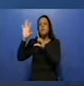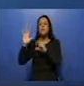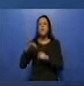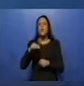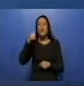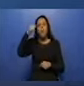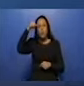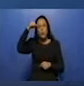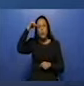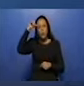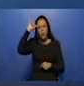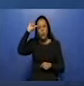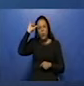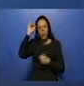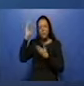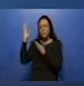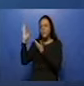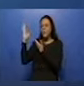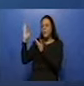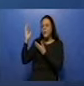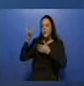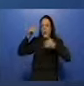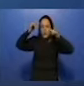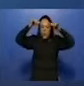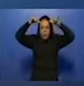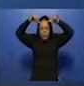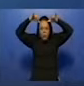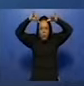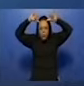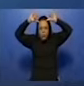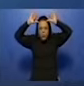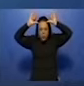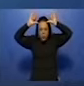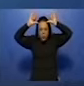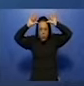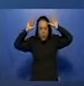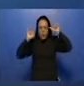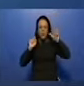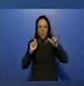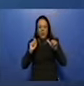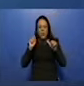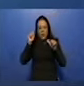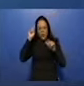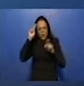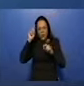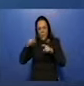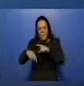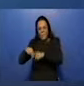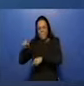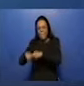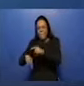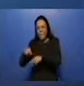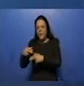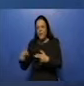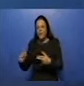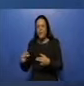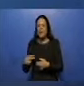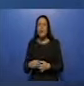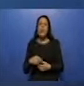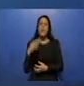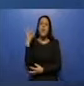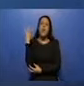um boi. O que nós temos aqui no chifre dele? Nós temos uma ferramenta. E as árvores, elas estão